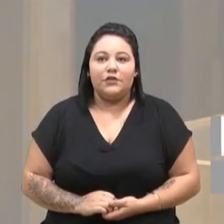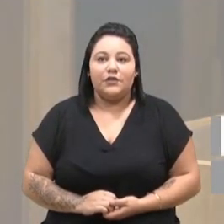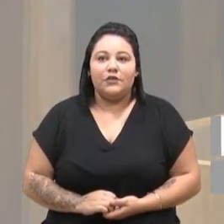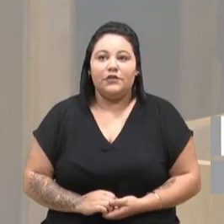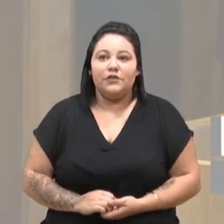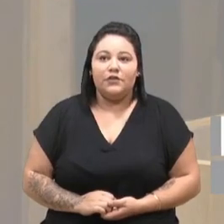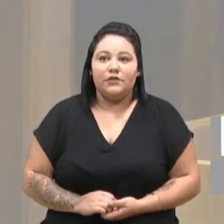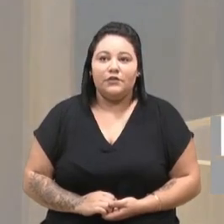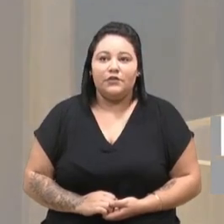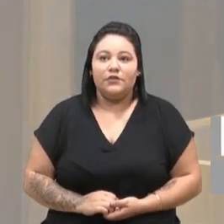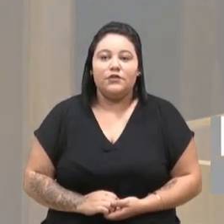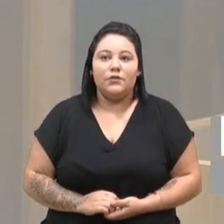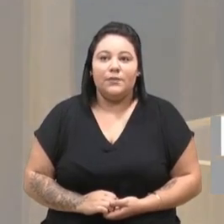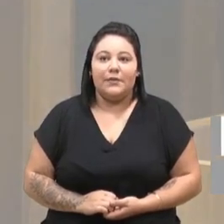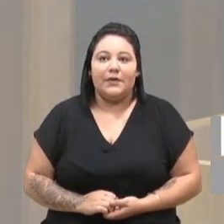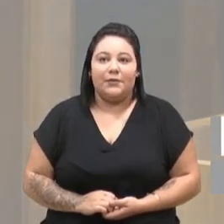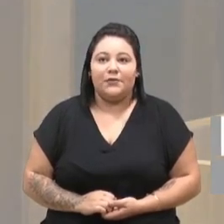Câmara.